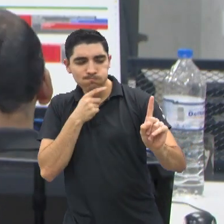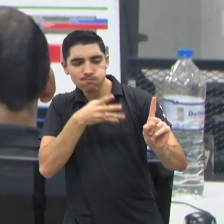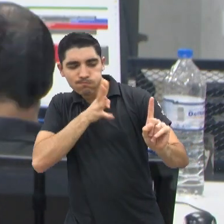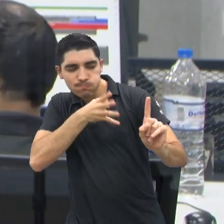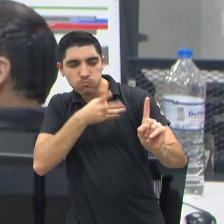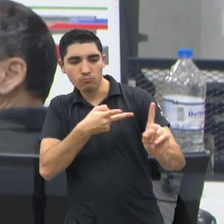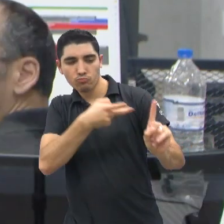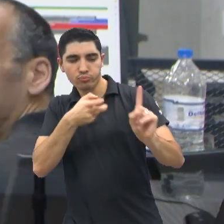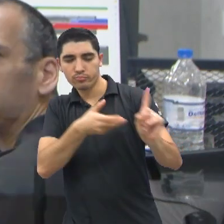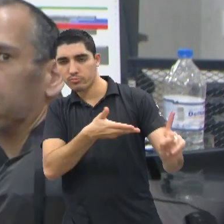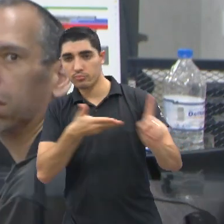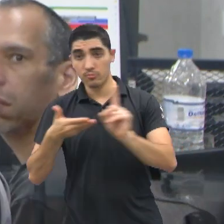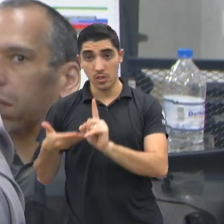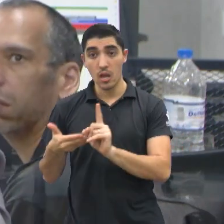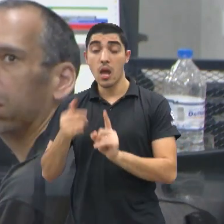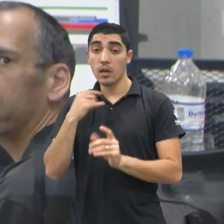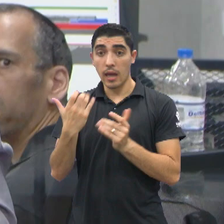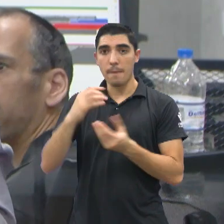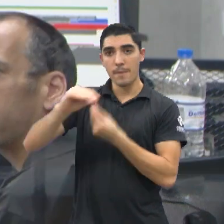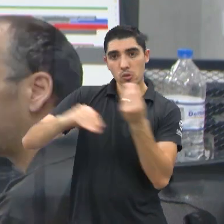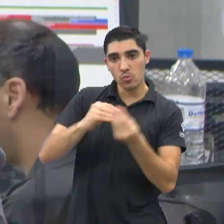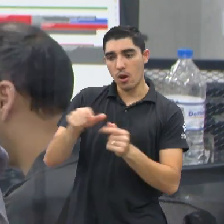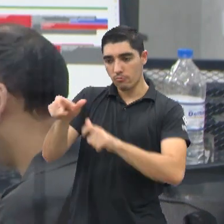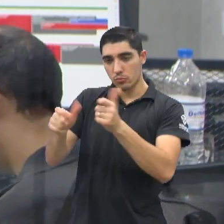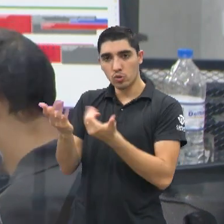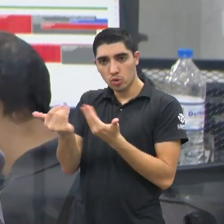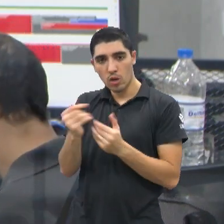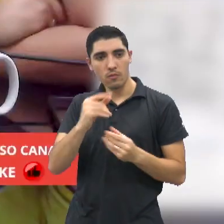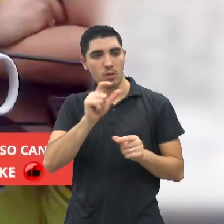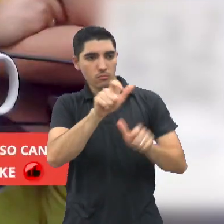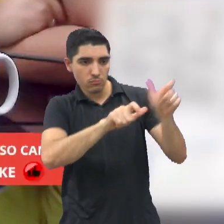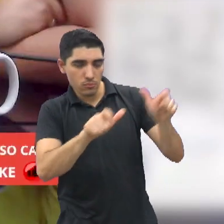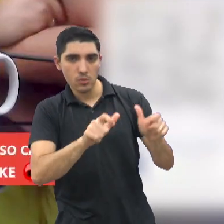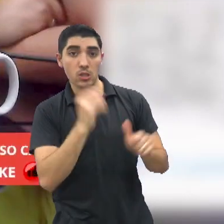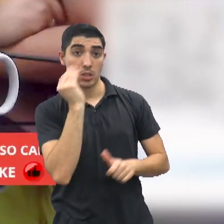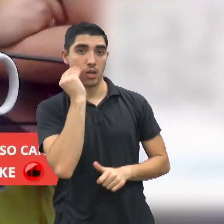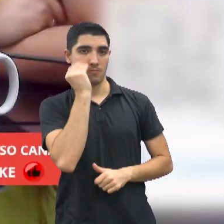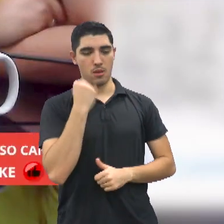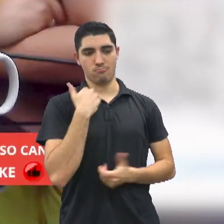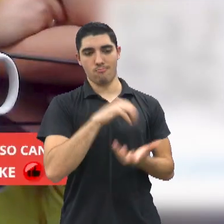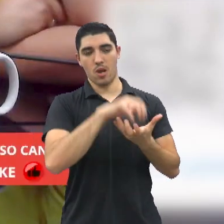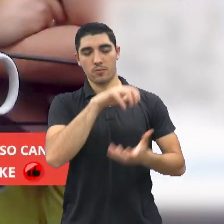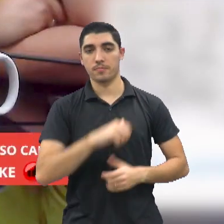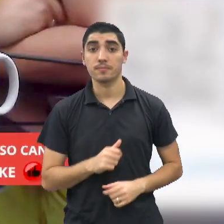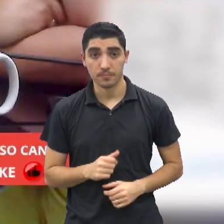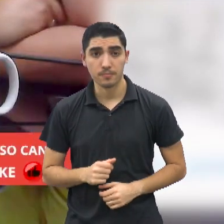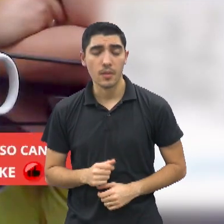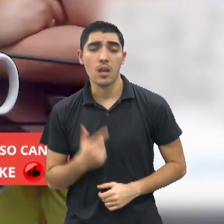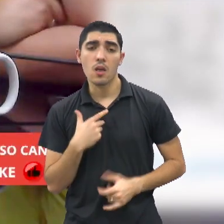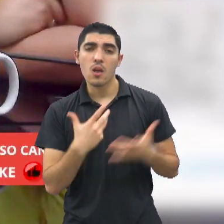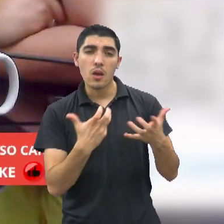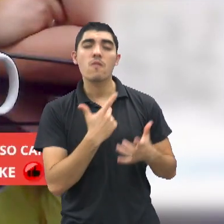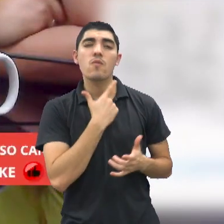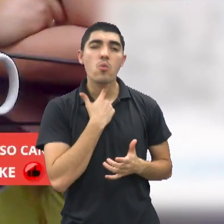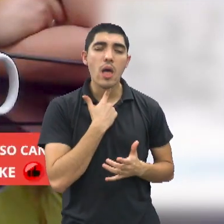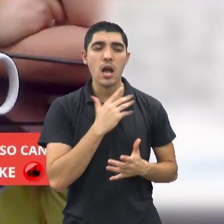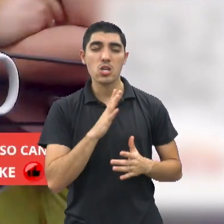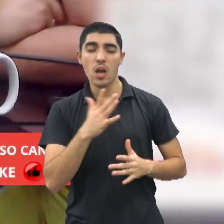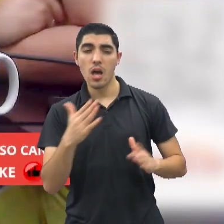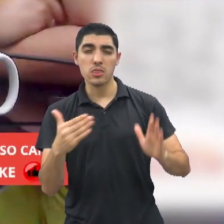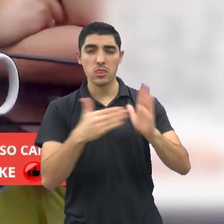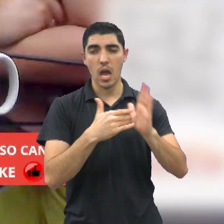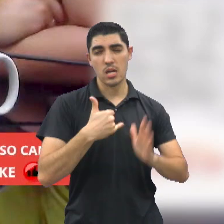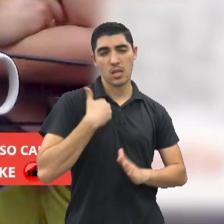uma mescla entre jogadores jovens e experientes eu gostaria de ter uma média de aproximadamente